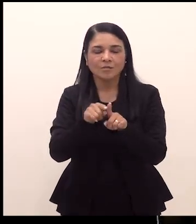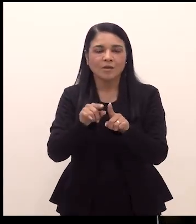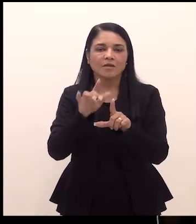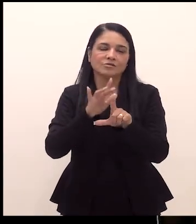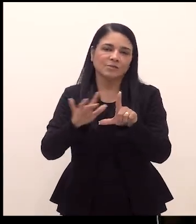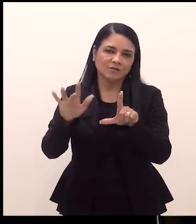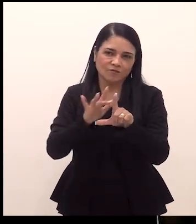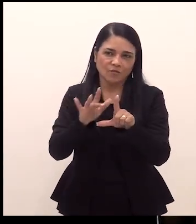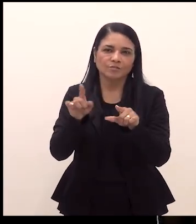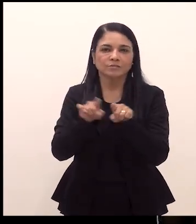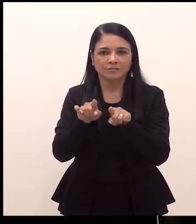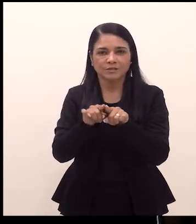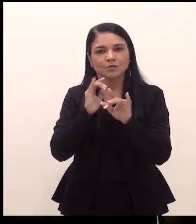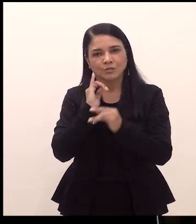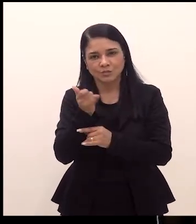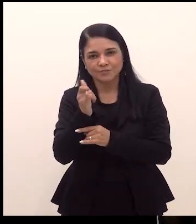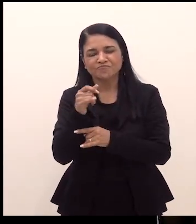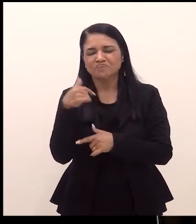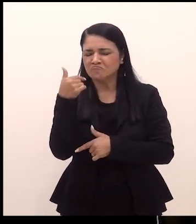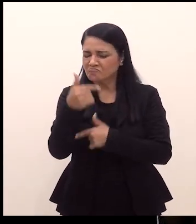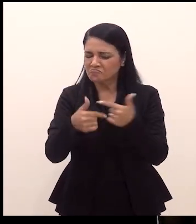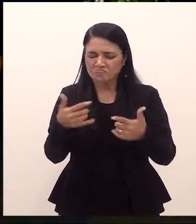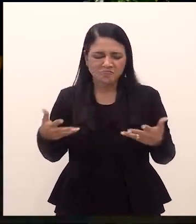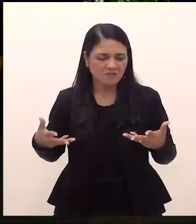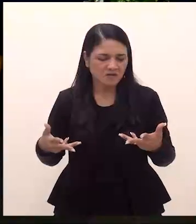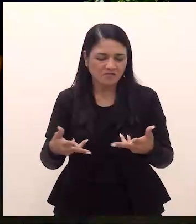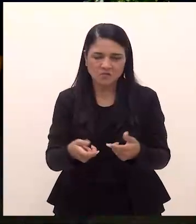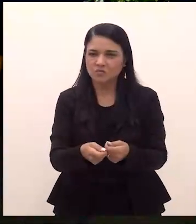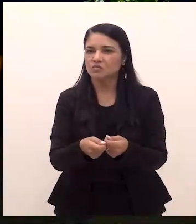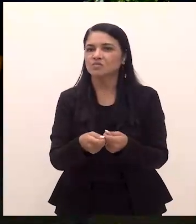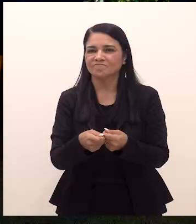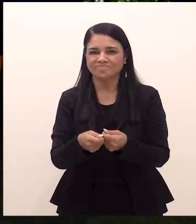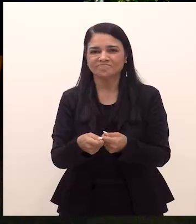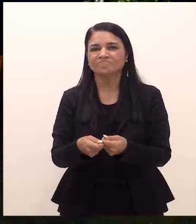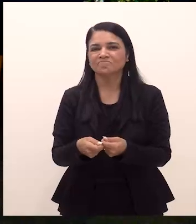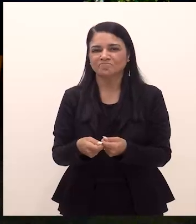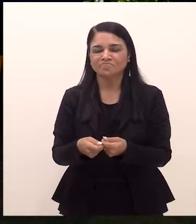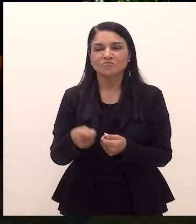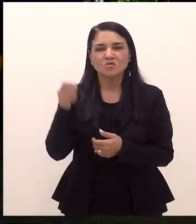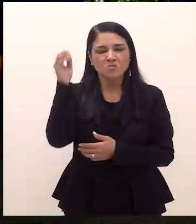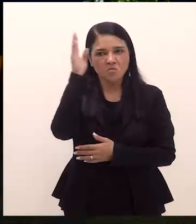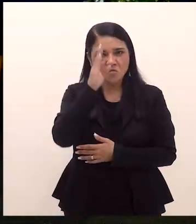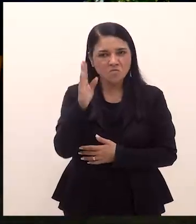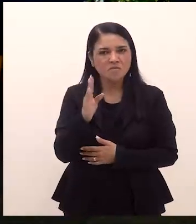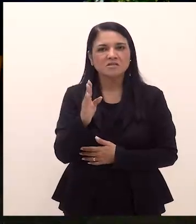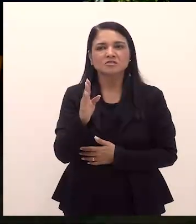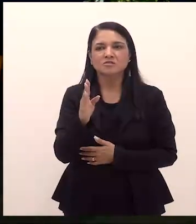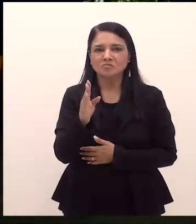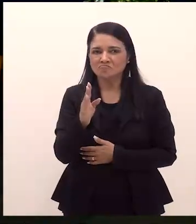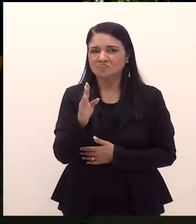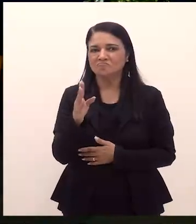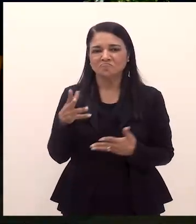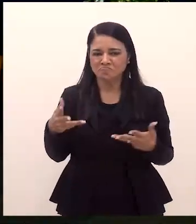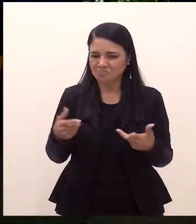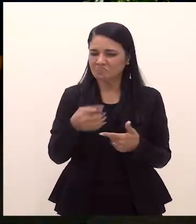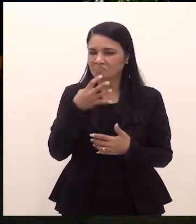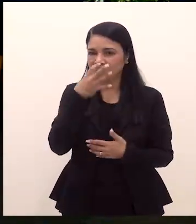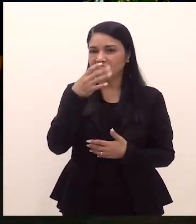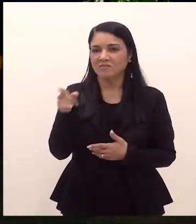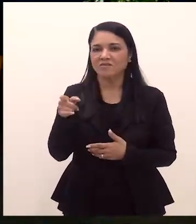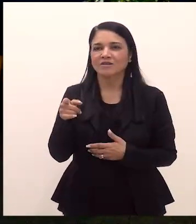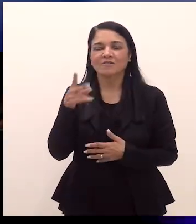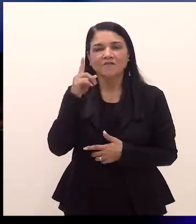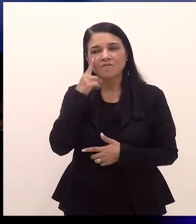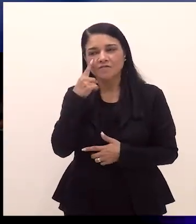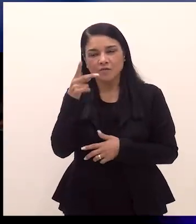digitais e o papel das plataformas digitais nessa história também. Isso é, nossa, eu acho que é um trabalho extraordinário que vocês fizeram, assim, o Brasil vai ficar devendo